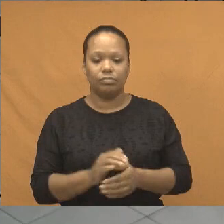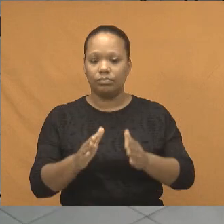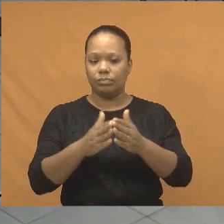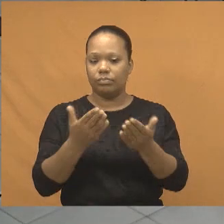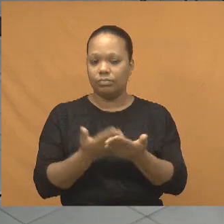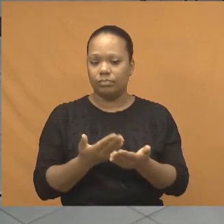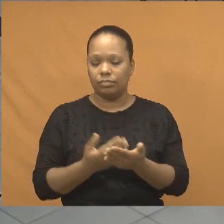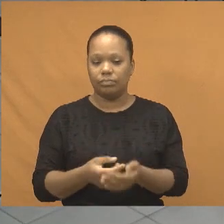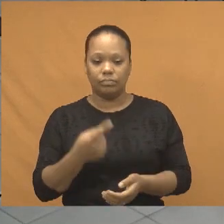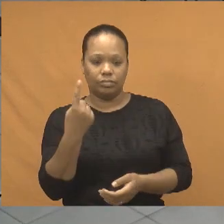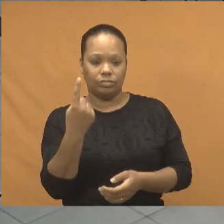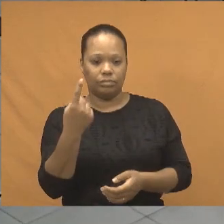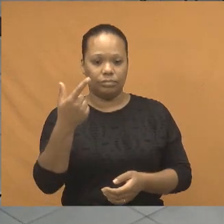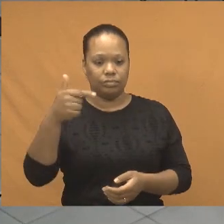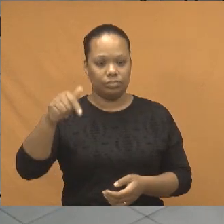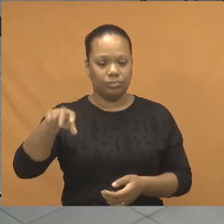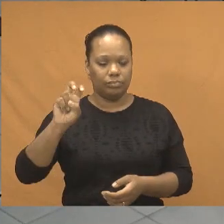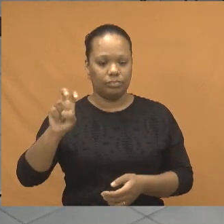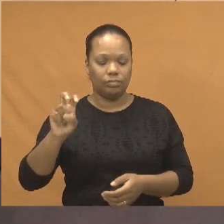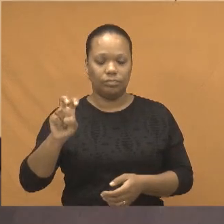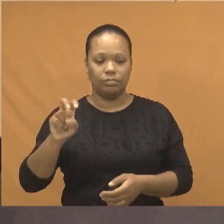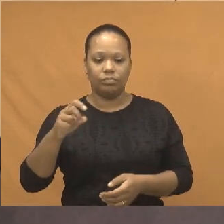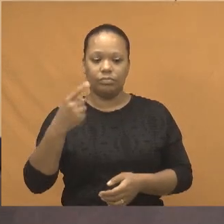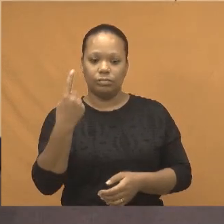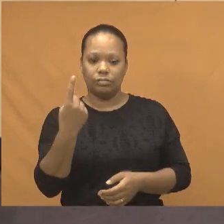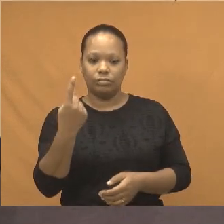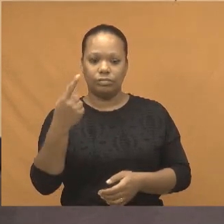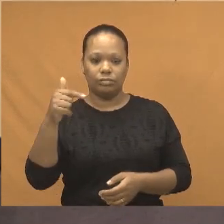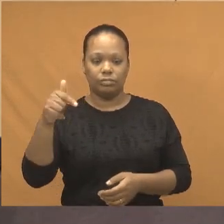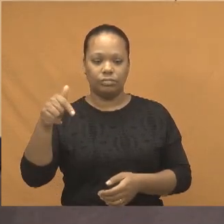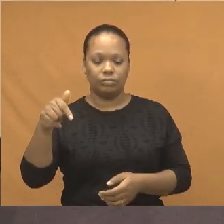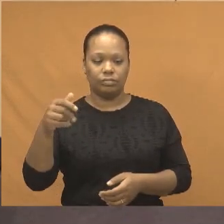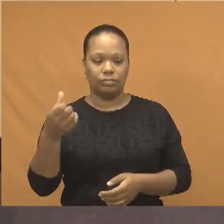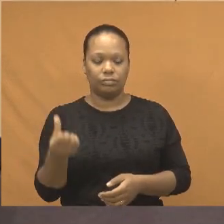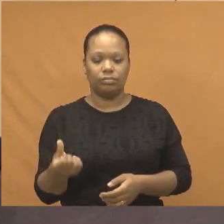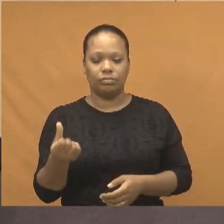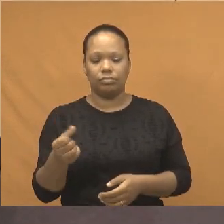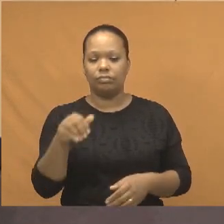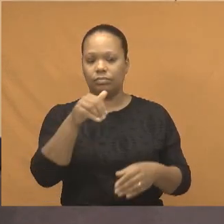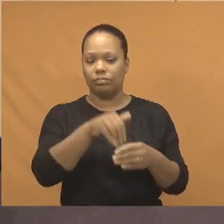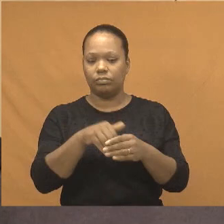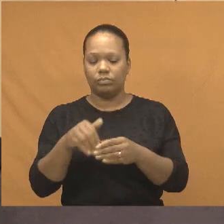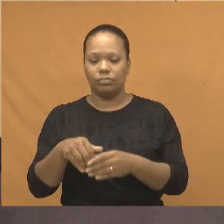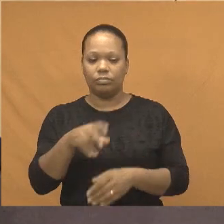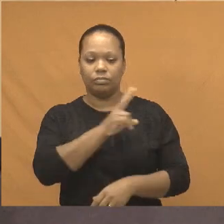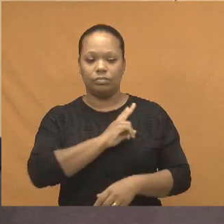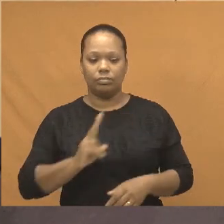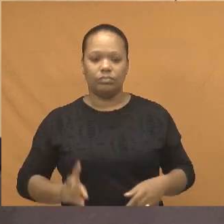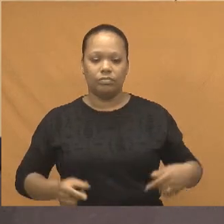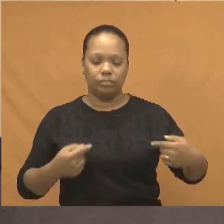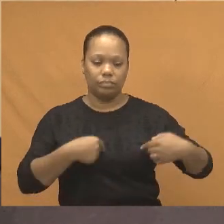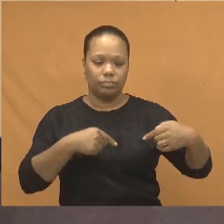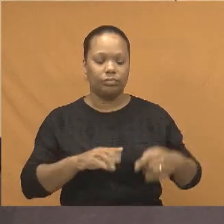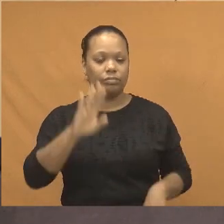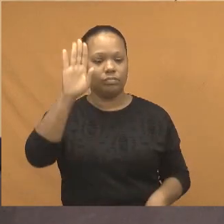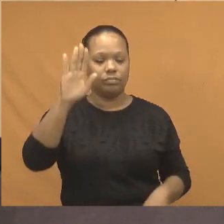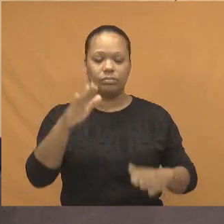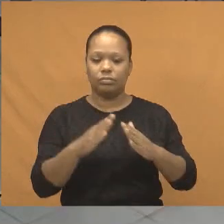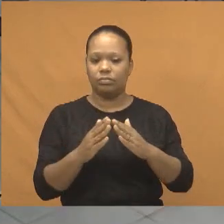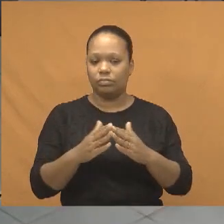Requerimento 175 e requerimento 176 em votação. Os vereadores contrários se manifestem levantando o braço.